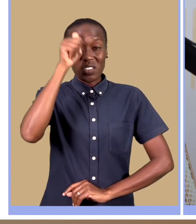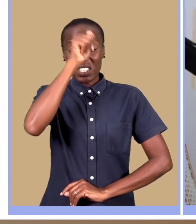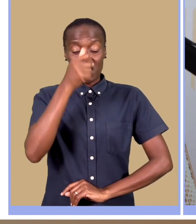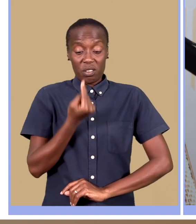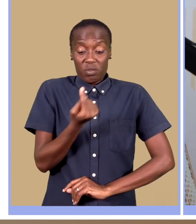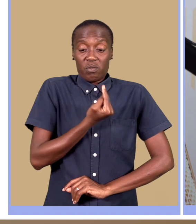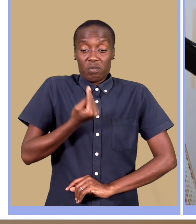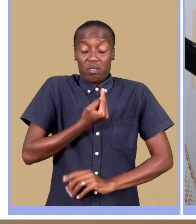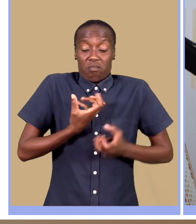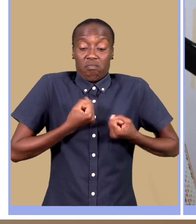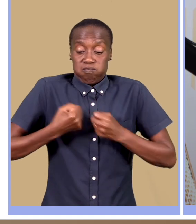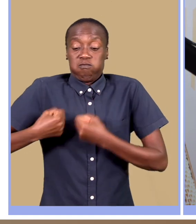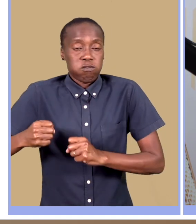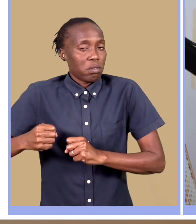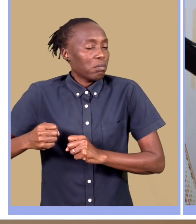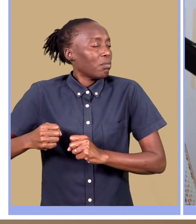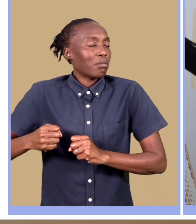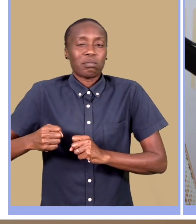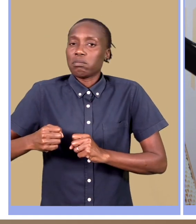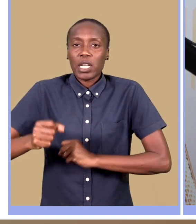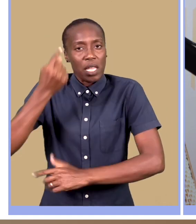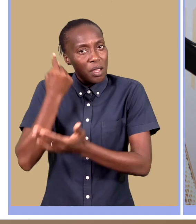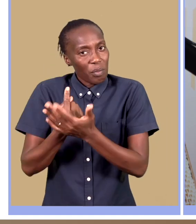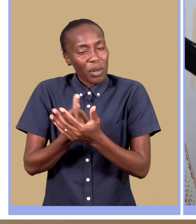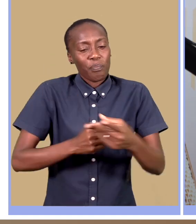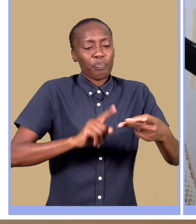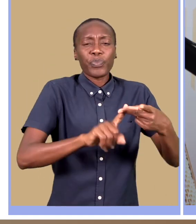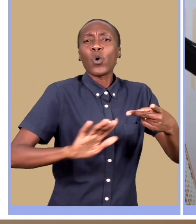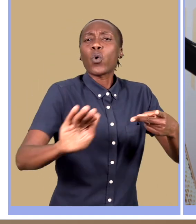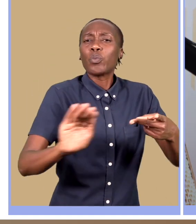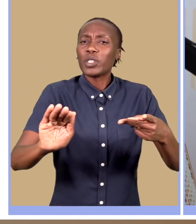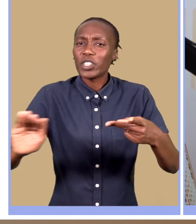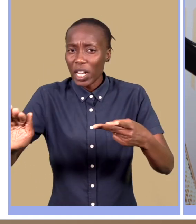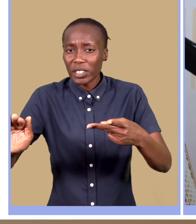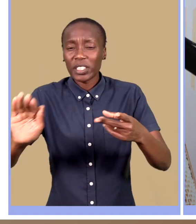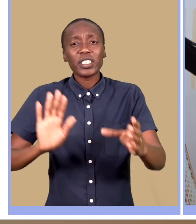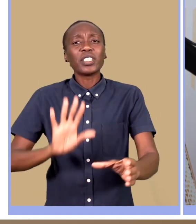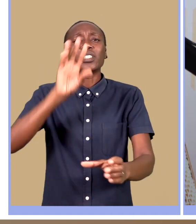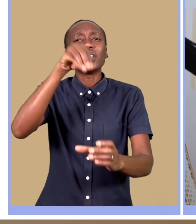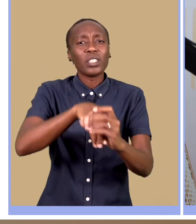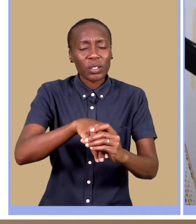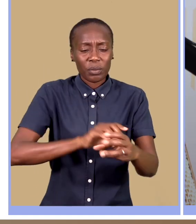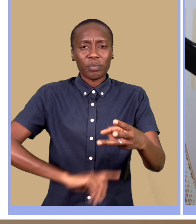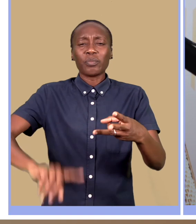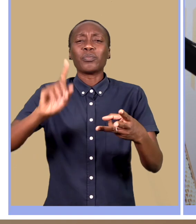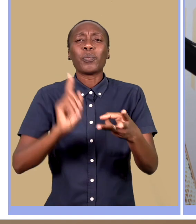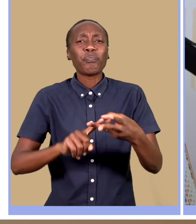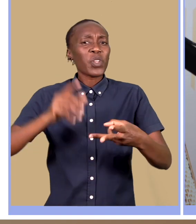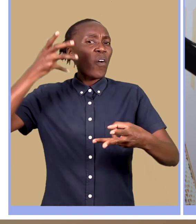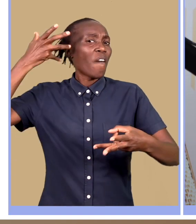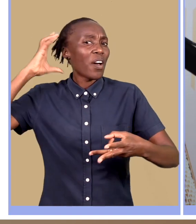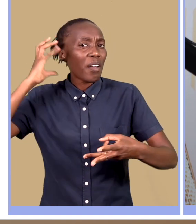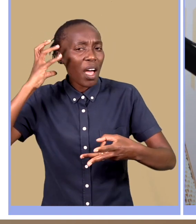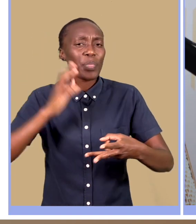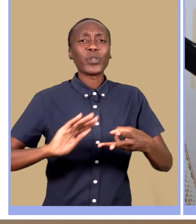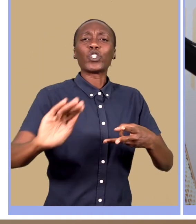pode fazer sozinha esse papel. É preciso envolver comunidades locais, por exemplo, as